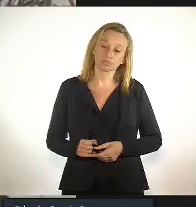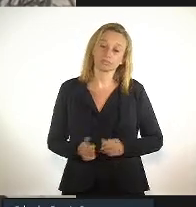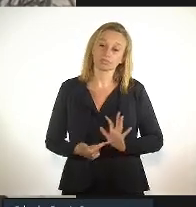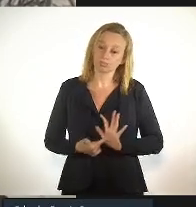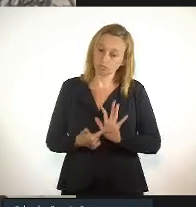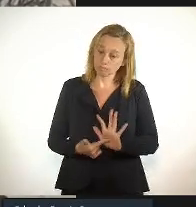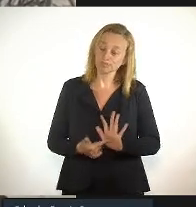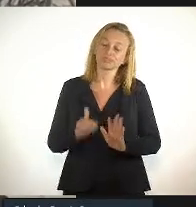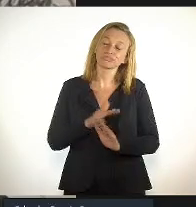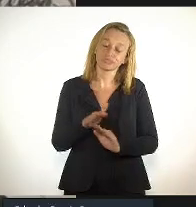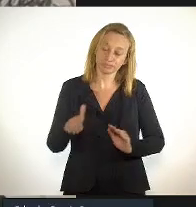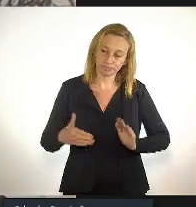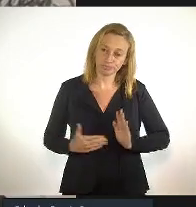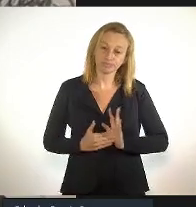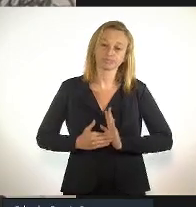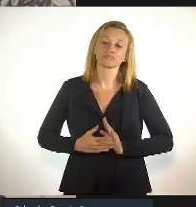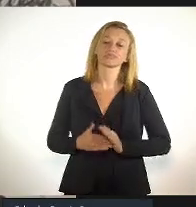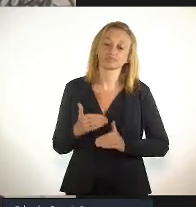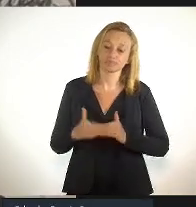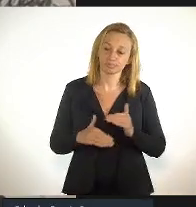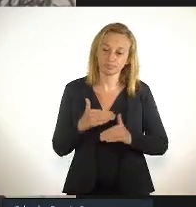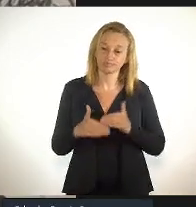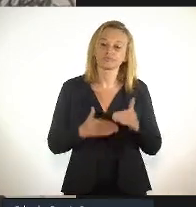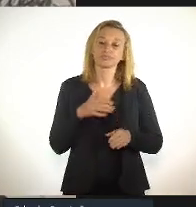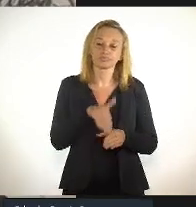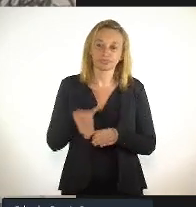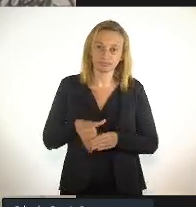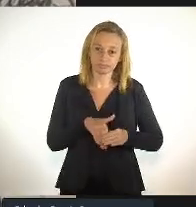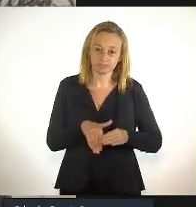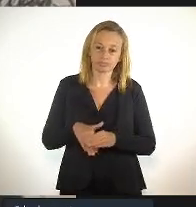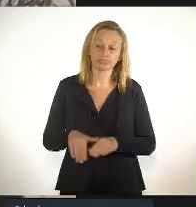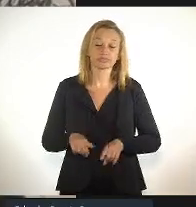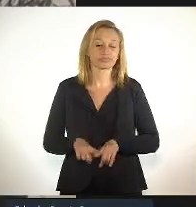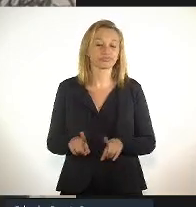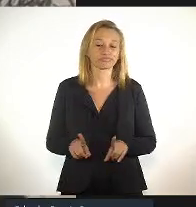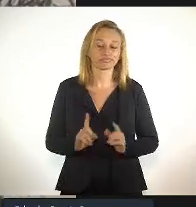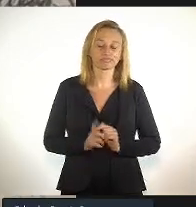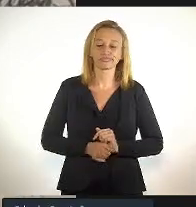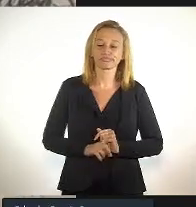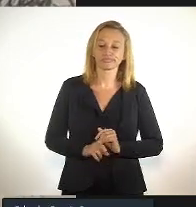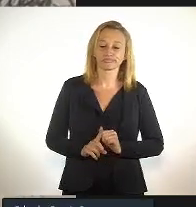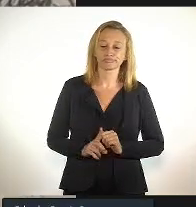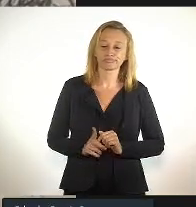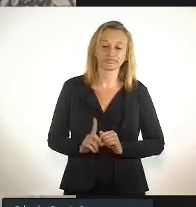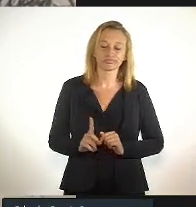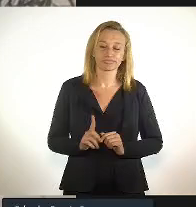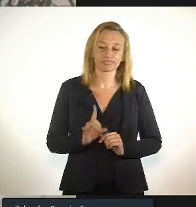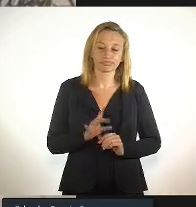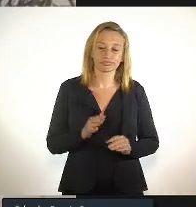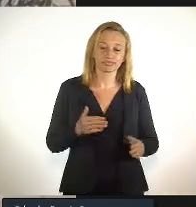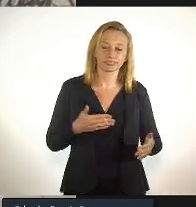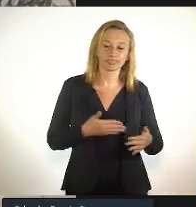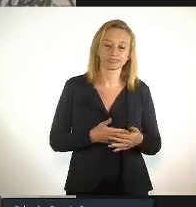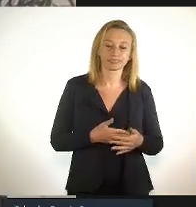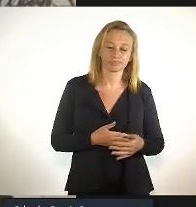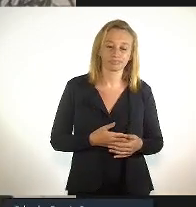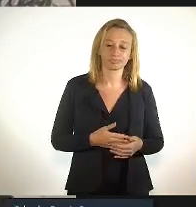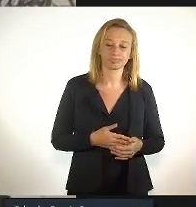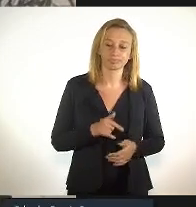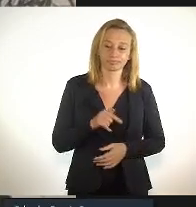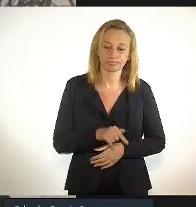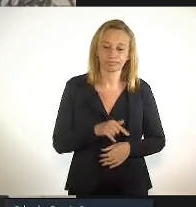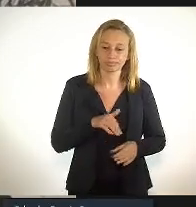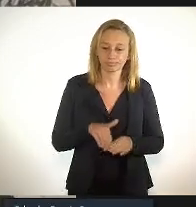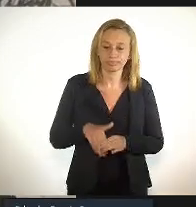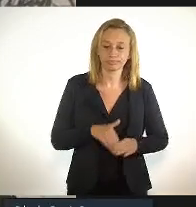colocado em todo o processo eleitoral, mas que não se esgota no processo eleitoral, né?